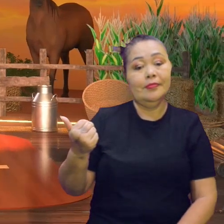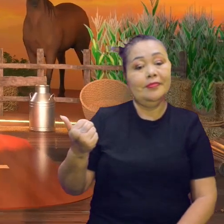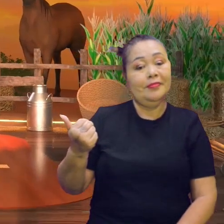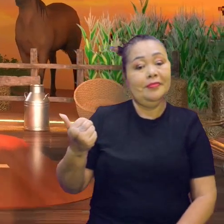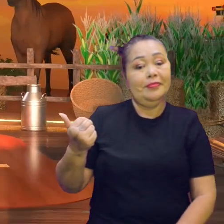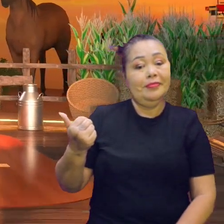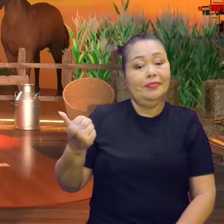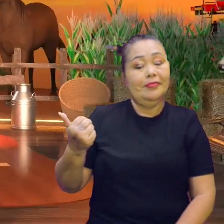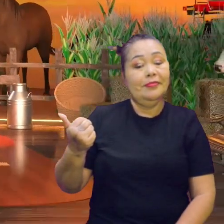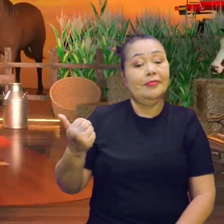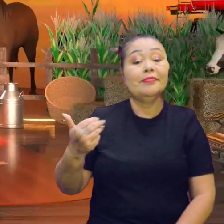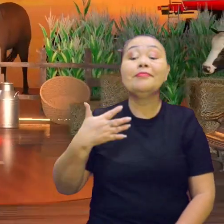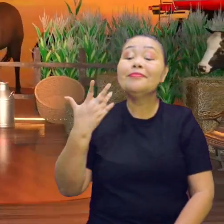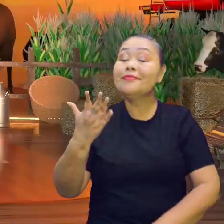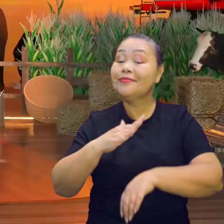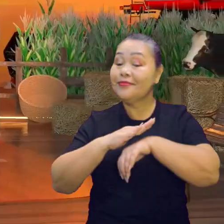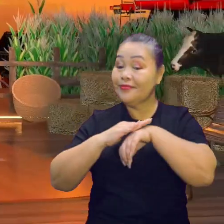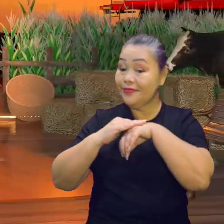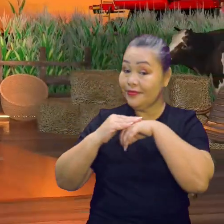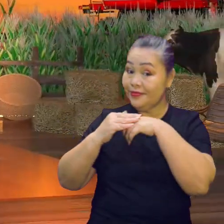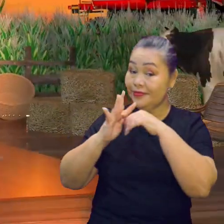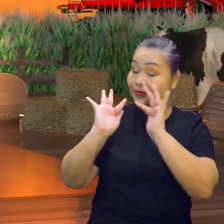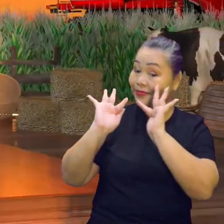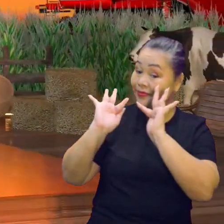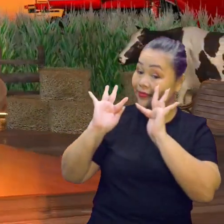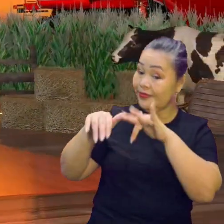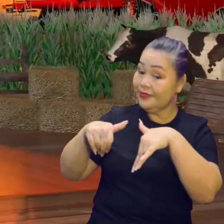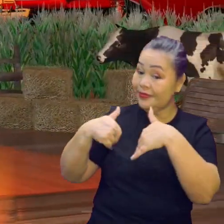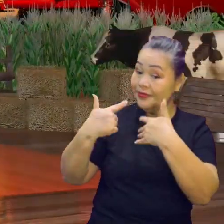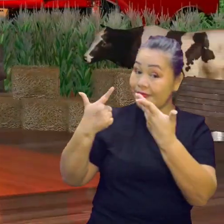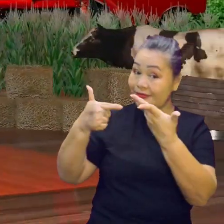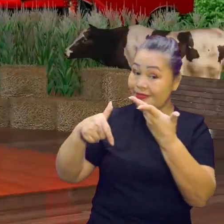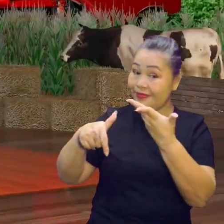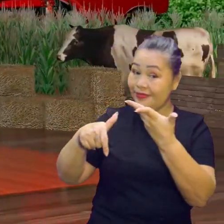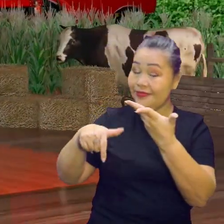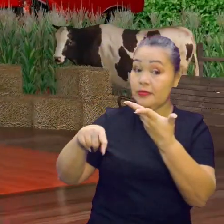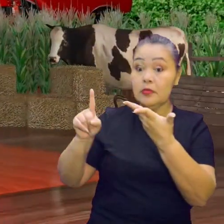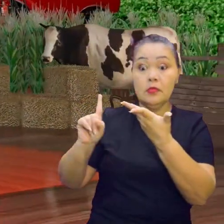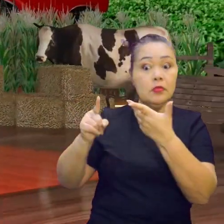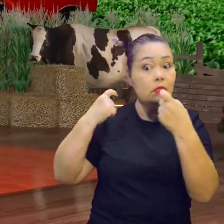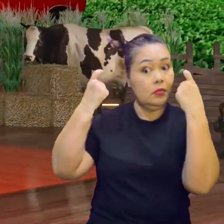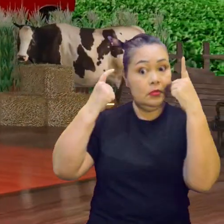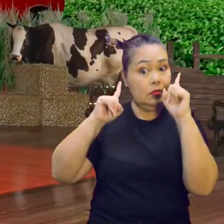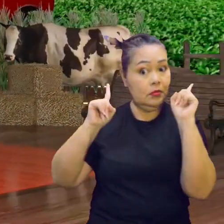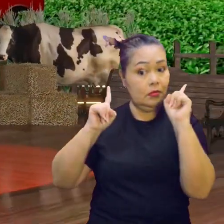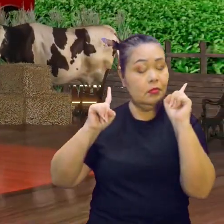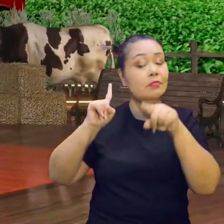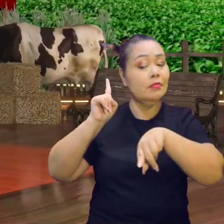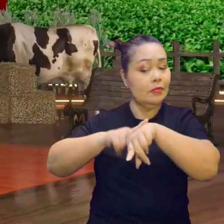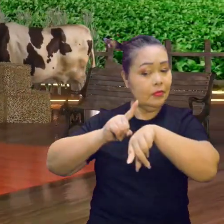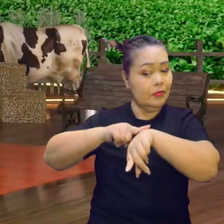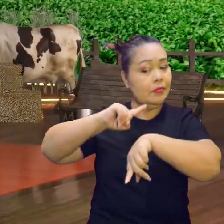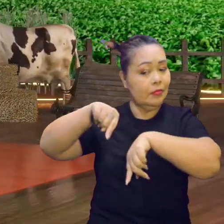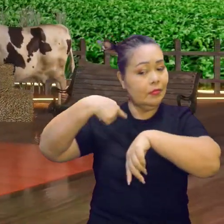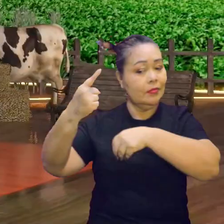Meus queridos, finalizamos aqui, mas, não se preocupe. Daqui a pouco nós voltamos para fazer